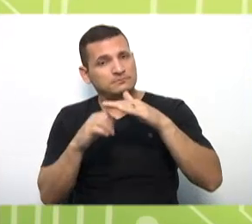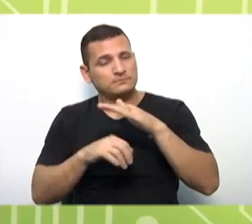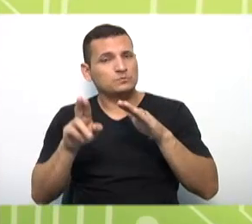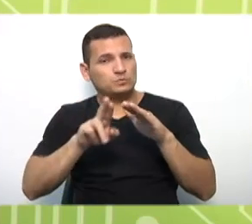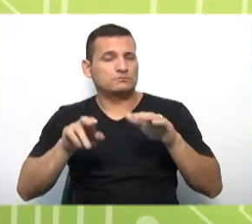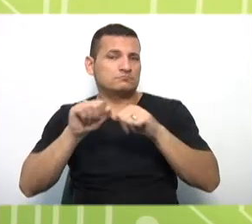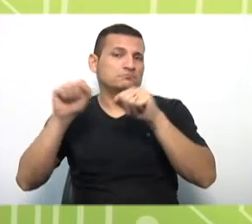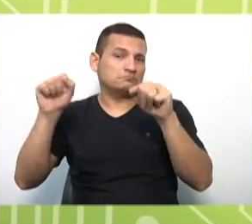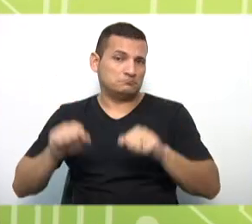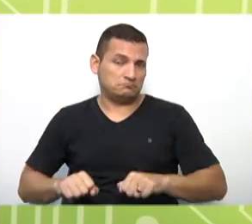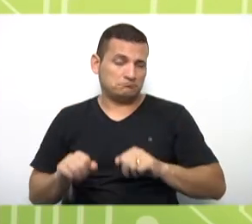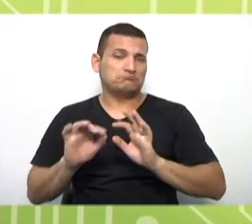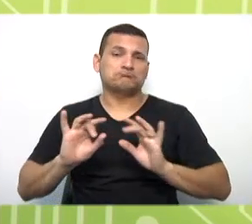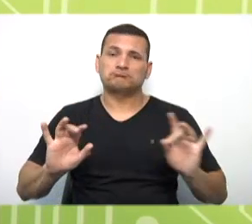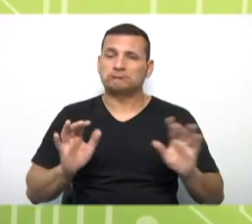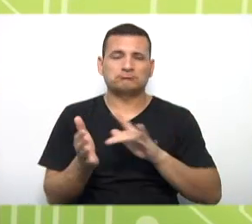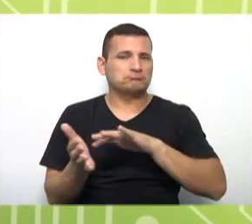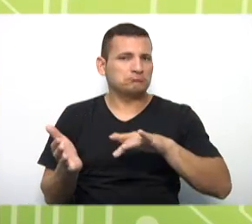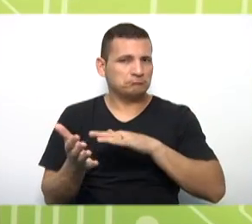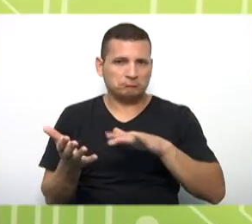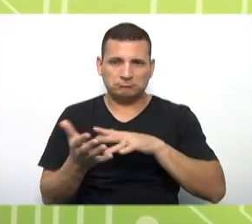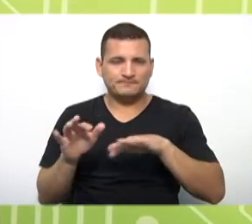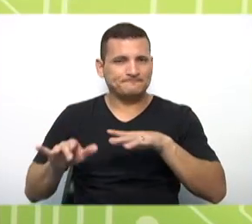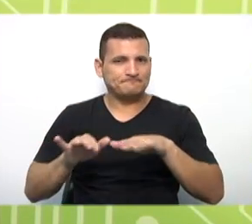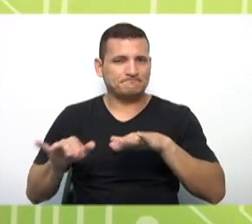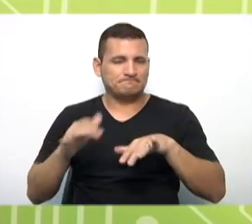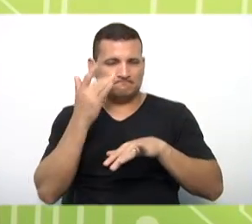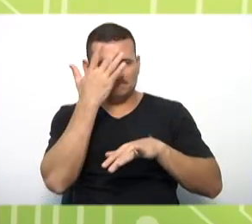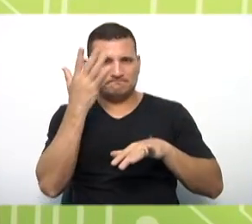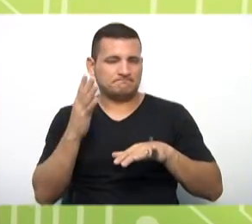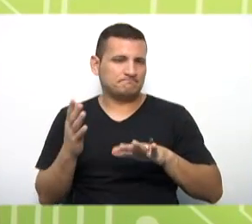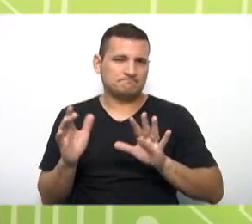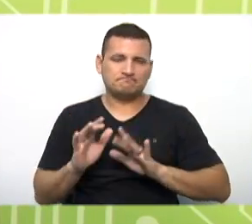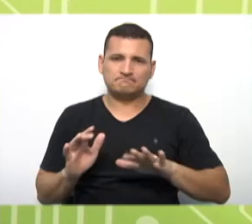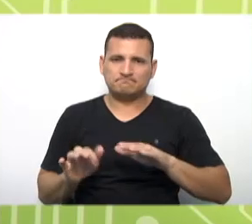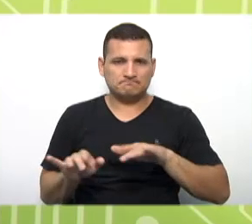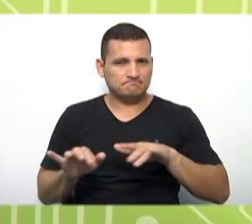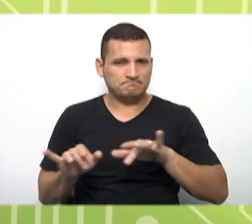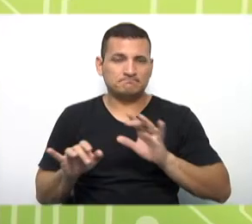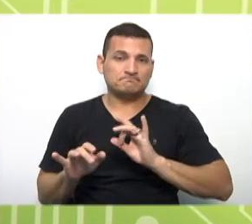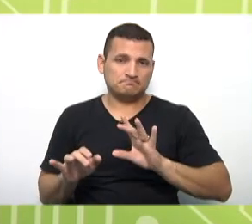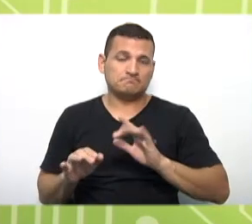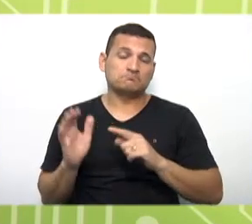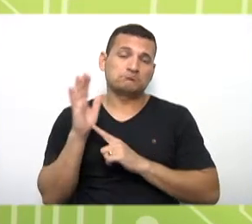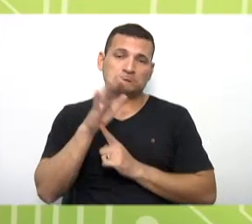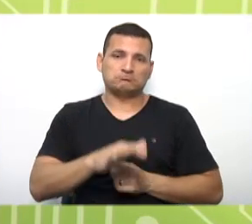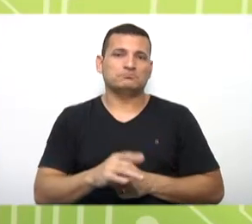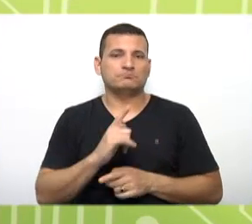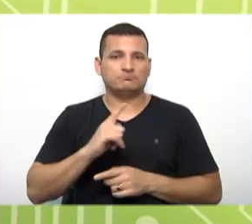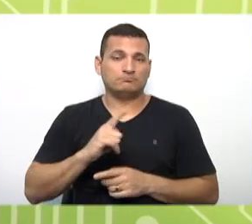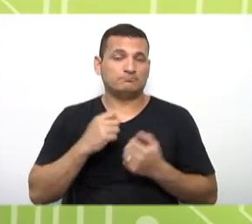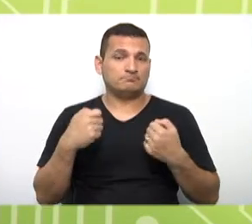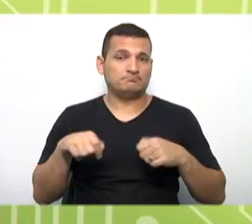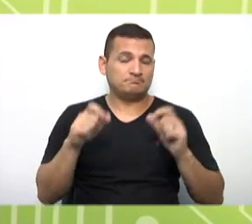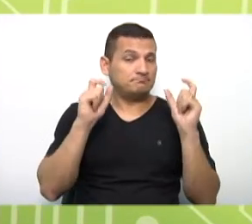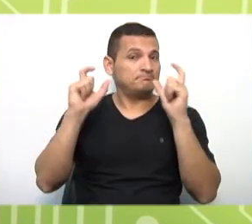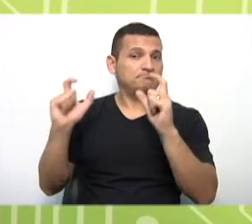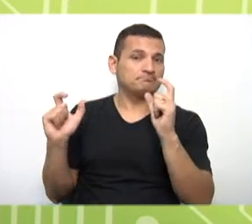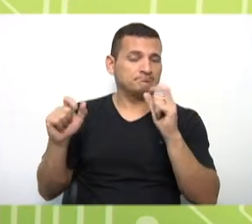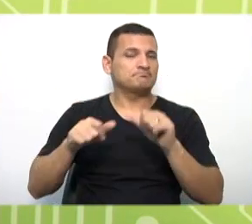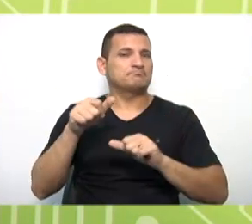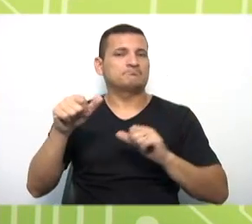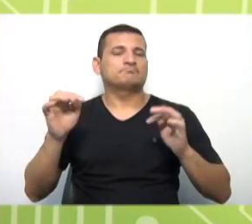vai fazer a conferência. Então, ajuda muito. Então, a gente tem que estar atento às mudanças da tecnologia. E sempre a